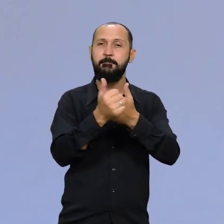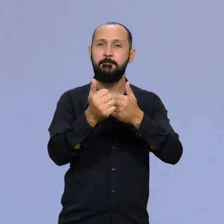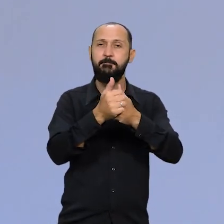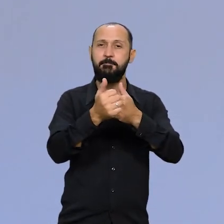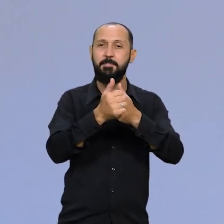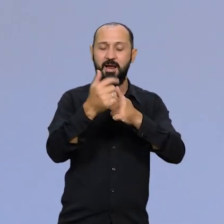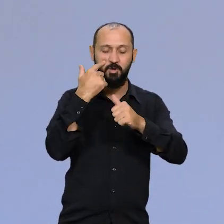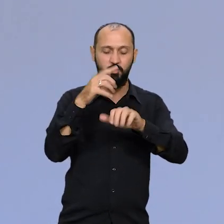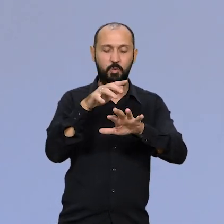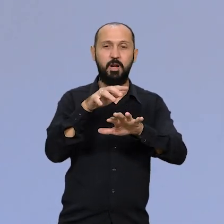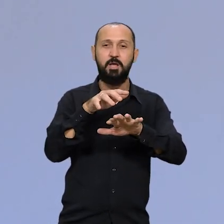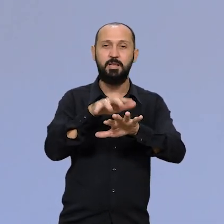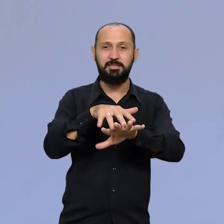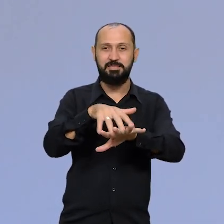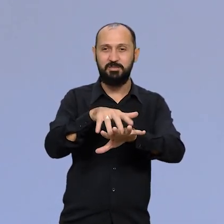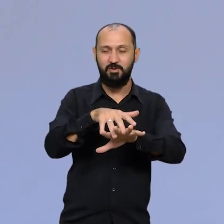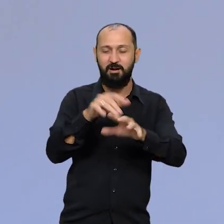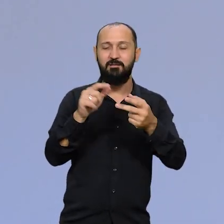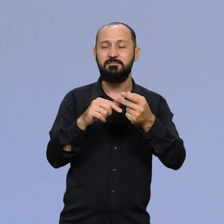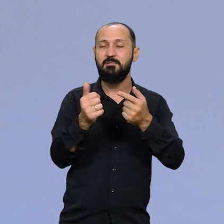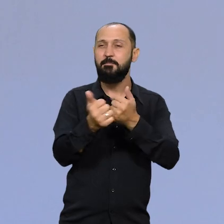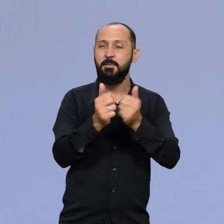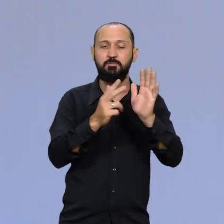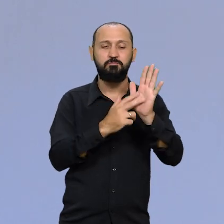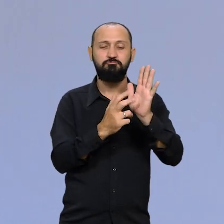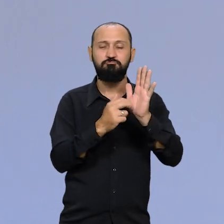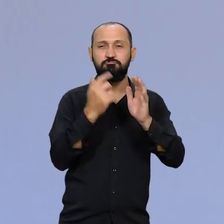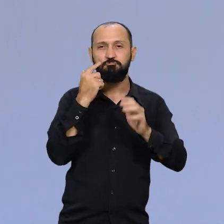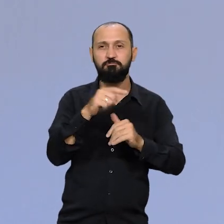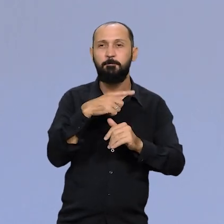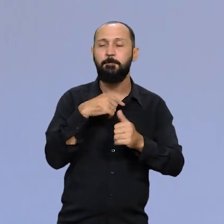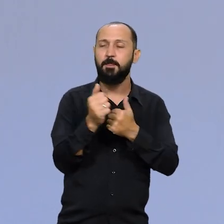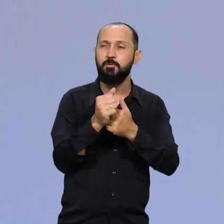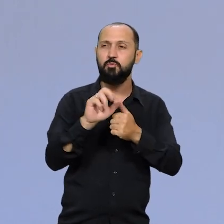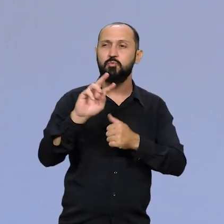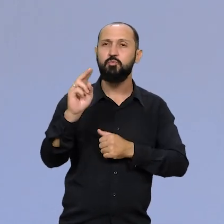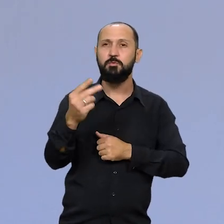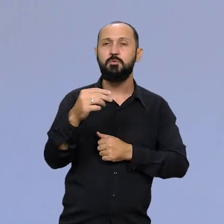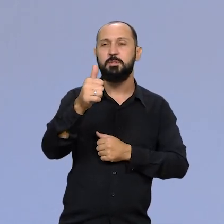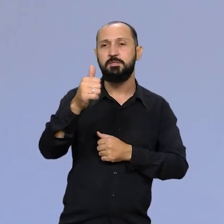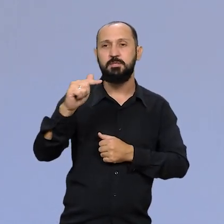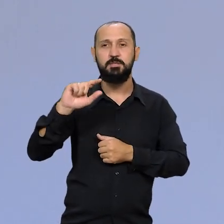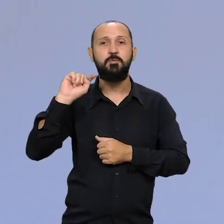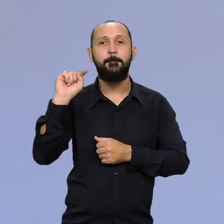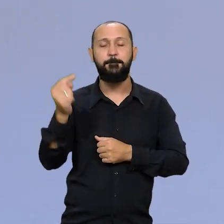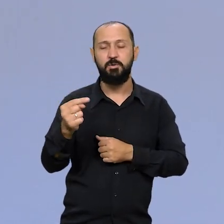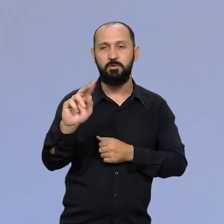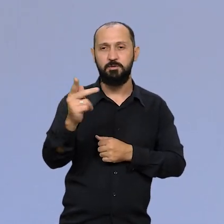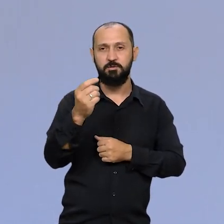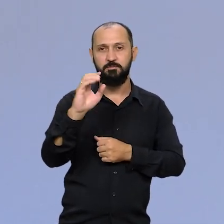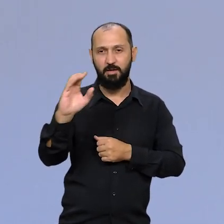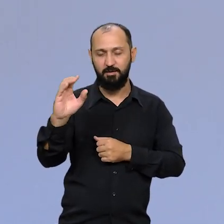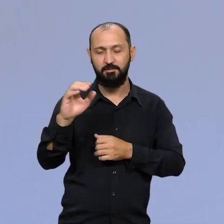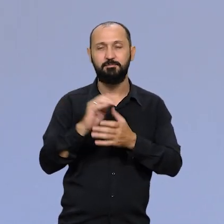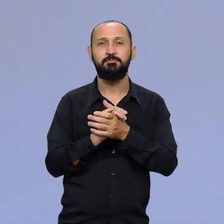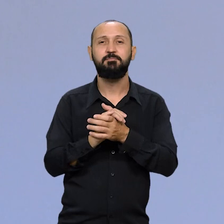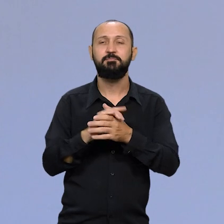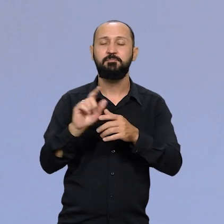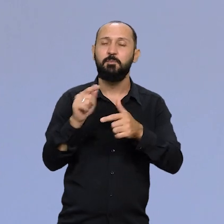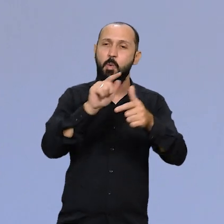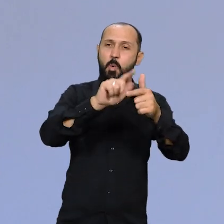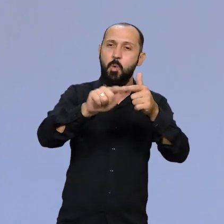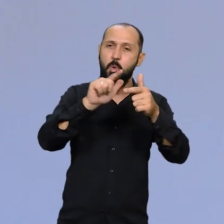em 1928, na década de 20, foram demarcadas pelo SPI, Serviço de Proteção ao Índio, que era o órgão indigenista que antecedeu